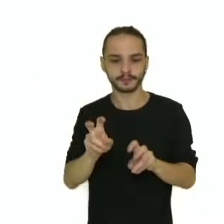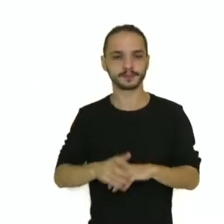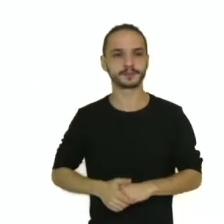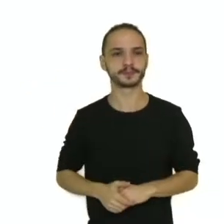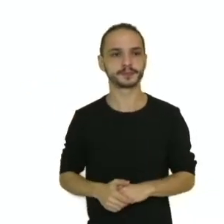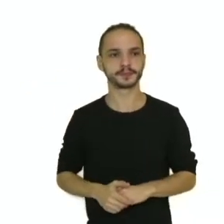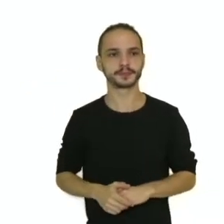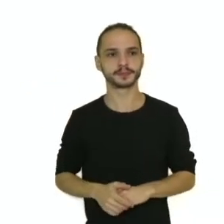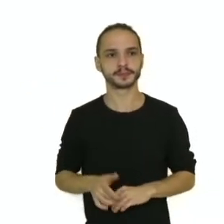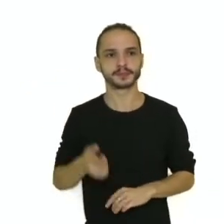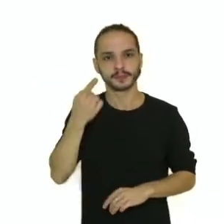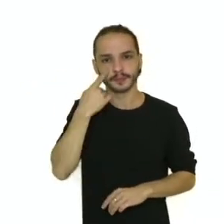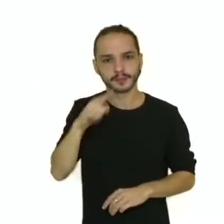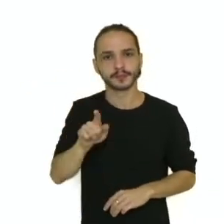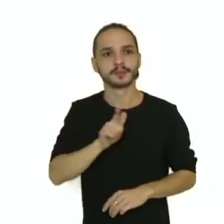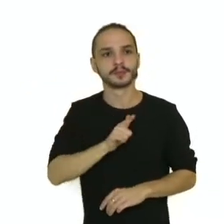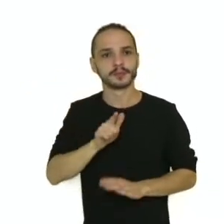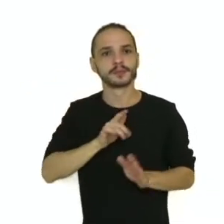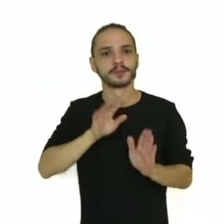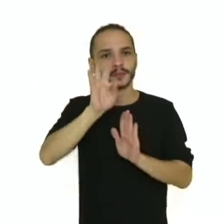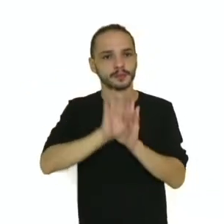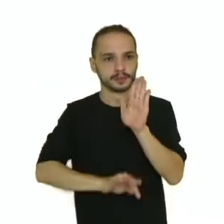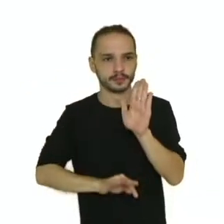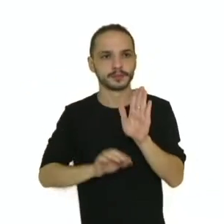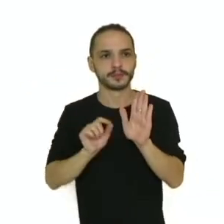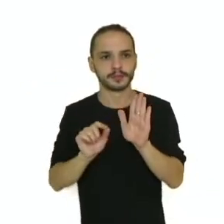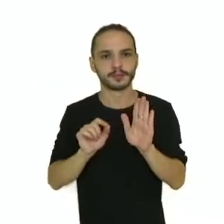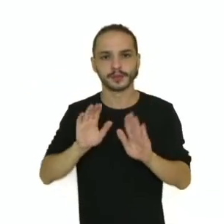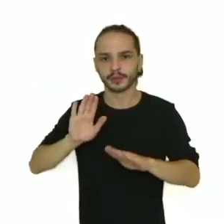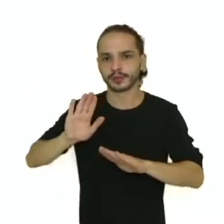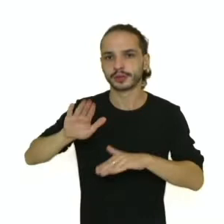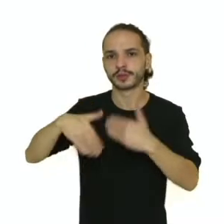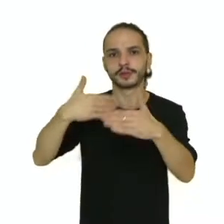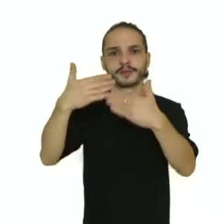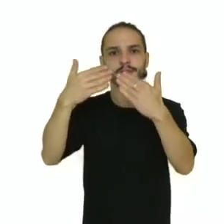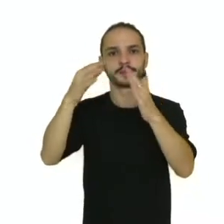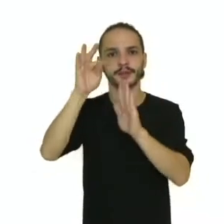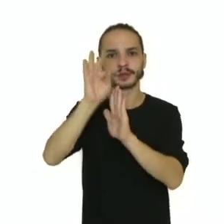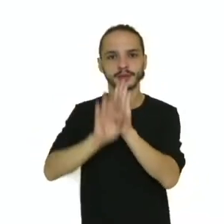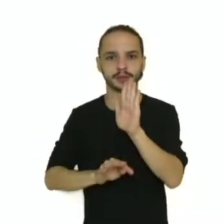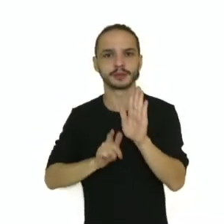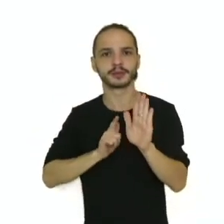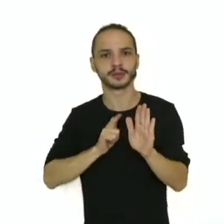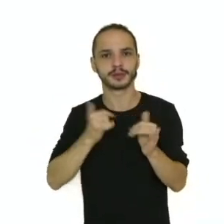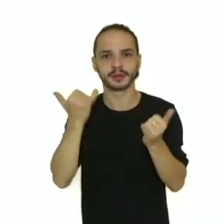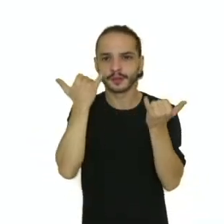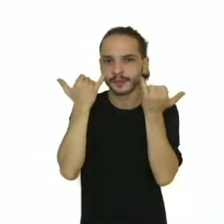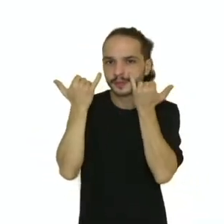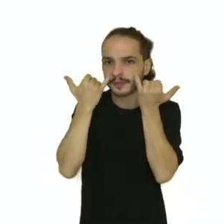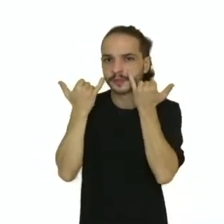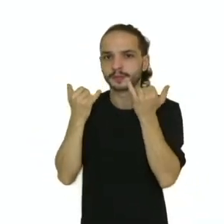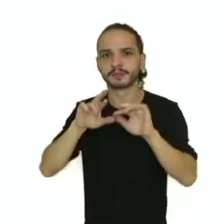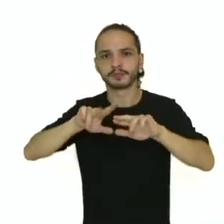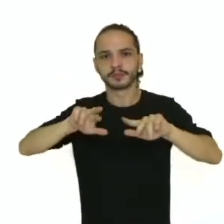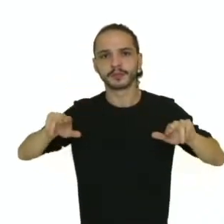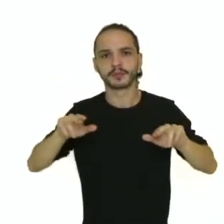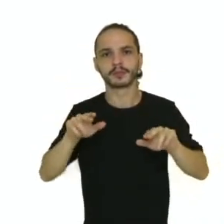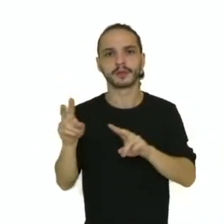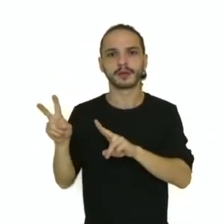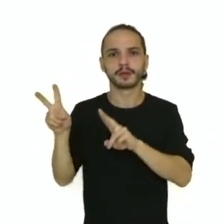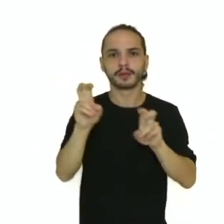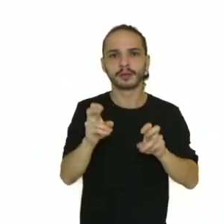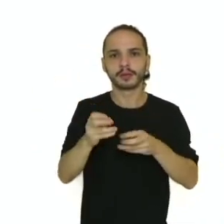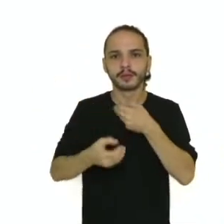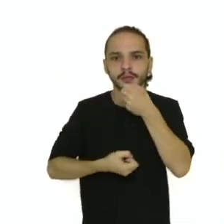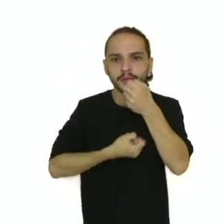veja que a gente tem aqui o quê? O corpo do texto, né? Que é o desenvolvimento em que se reúnem informações, detalhes, depoimentos e